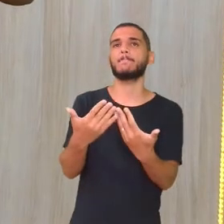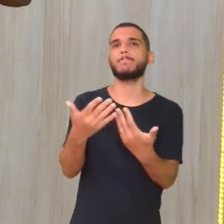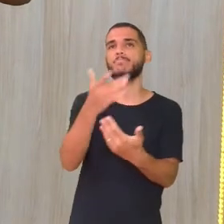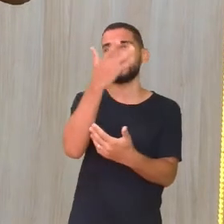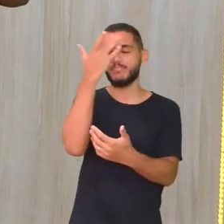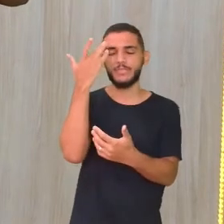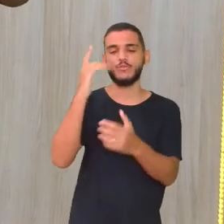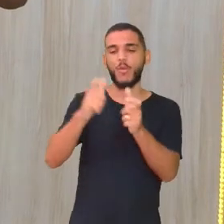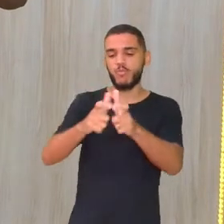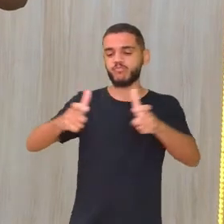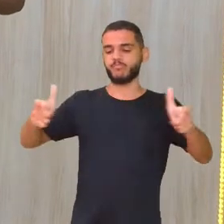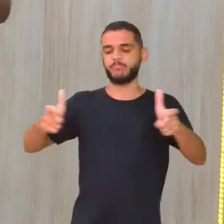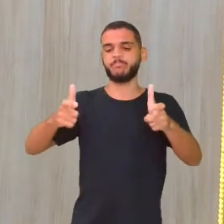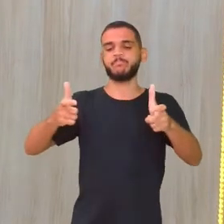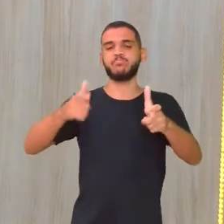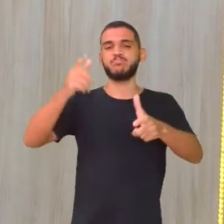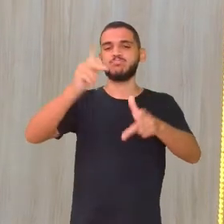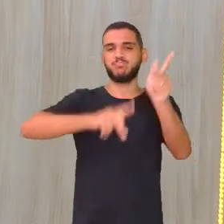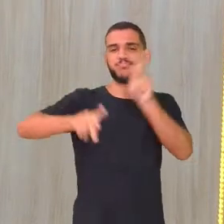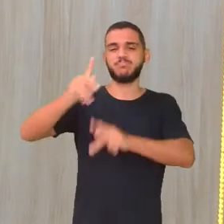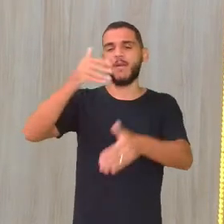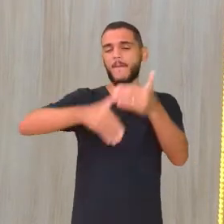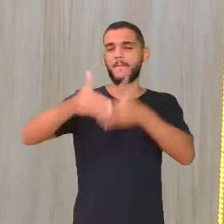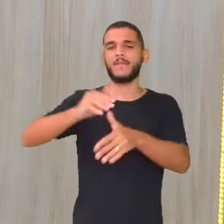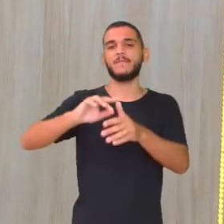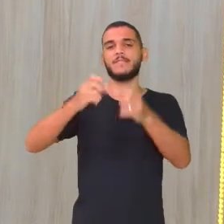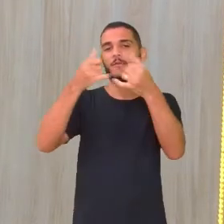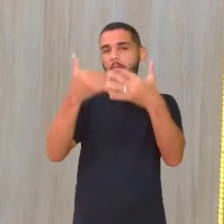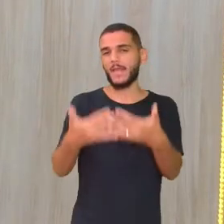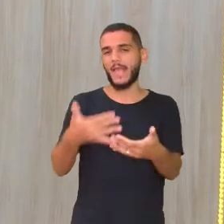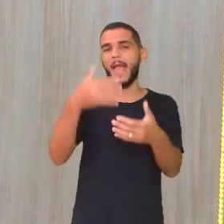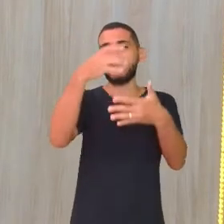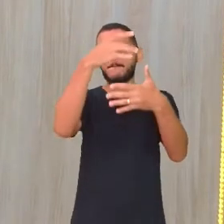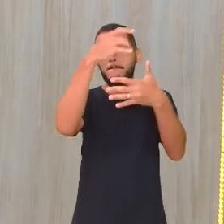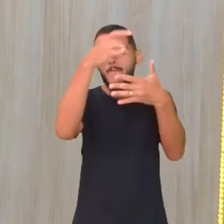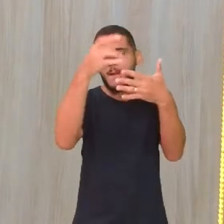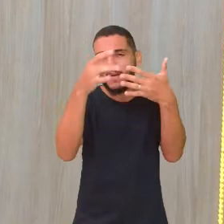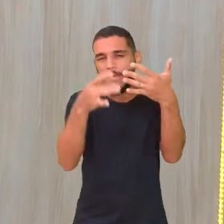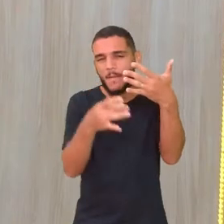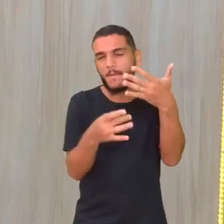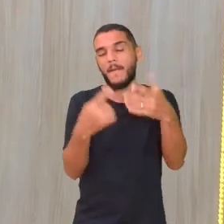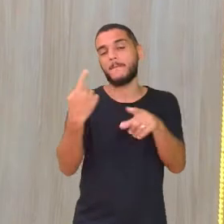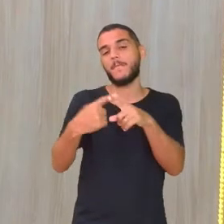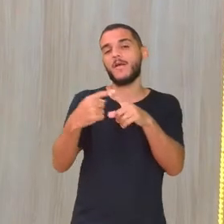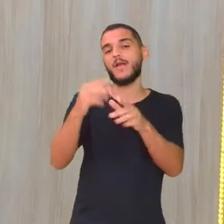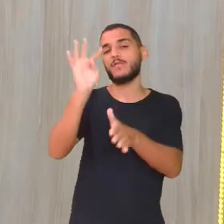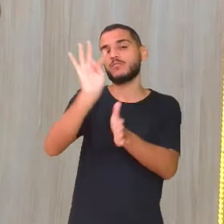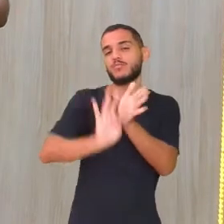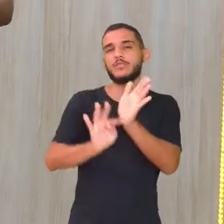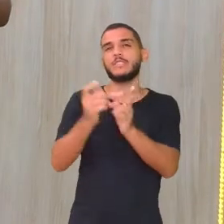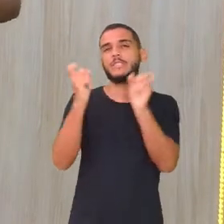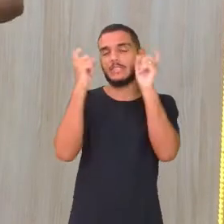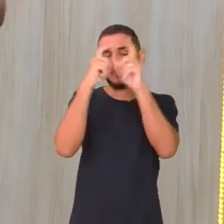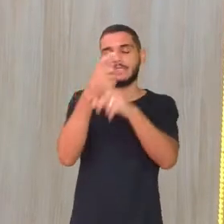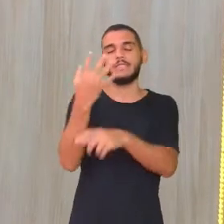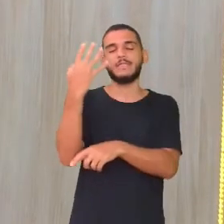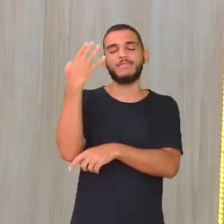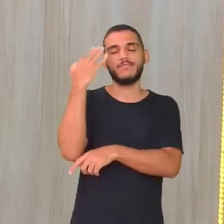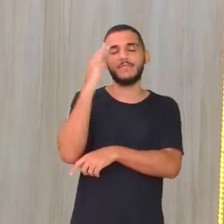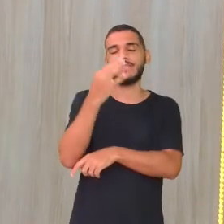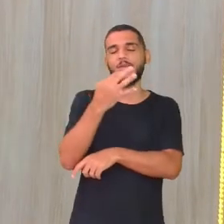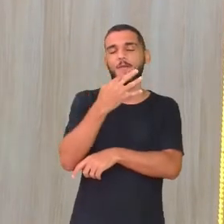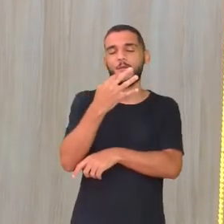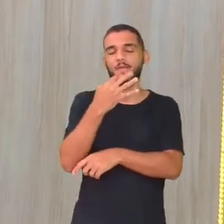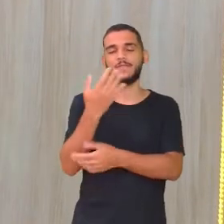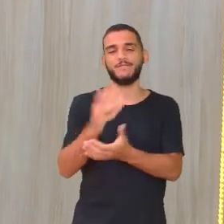precisa escolher direitinho as palavras para que o texto não se torne muito difícil de ser compreendido. O texto, a fala, né, depende daí de como ele vai